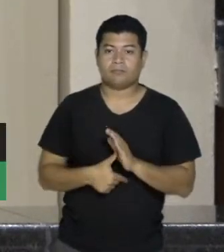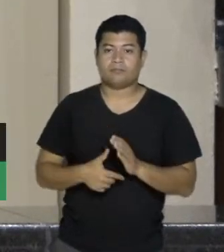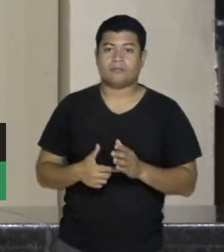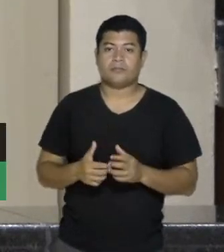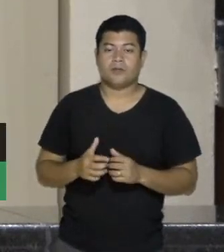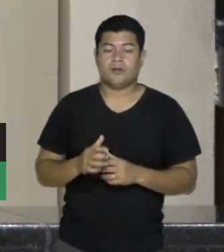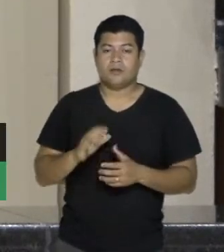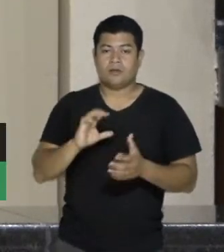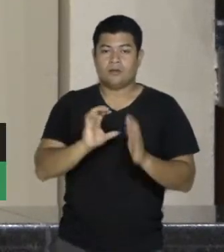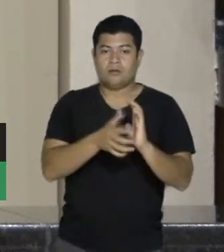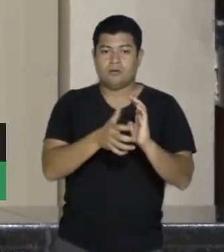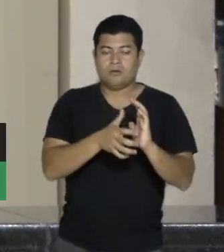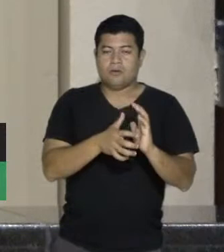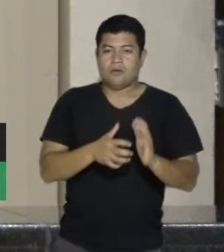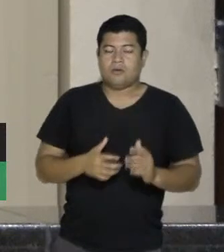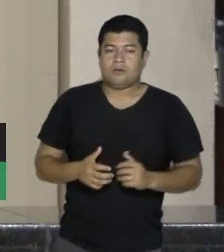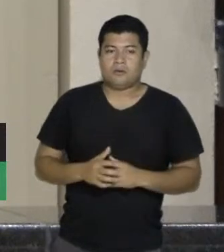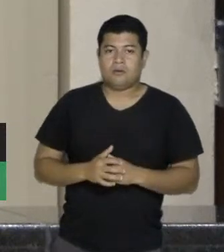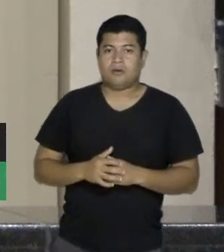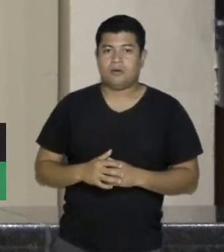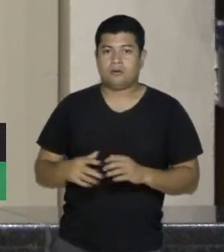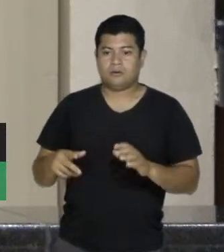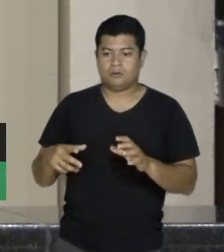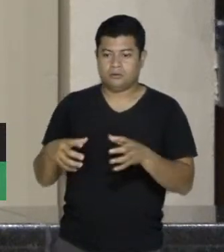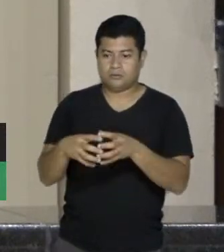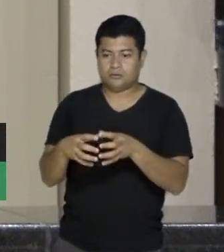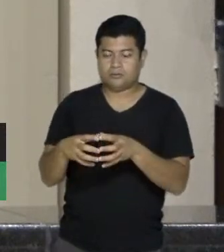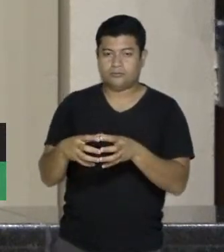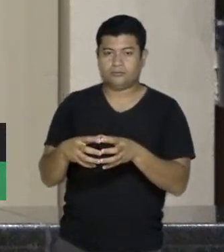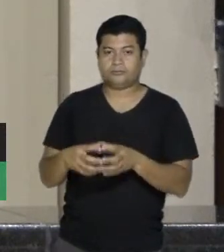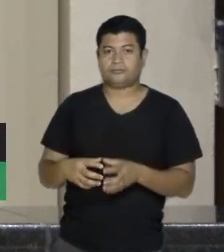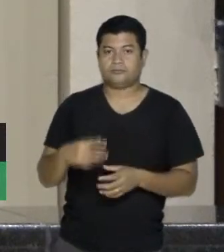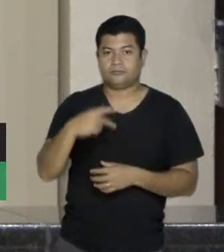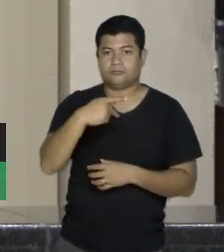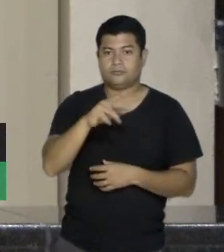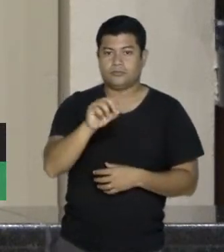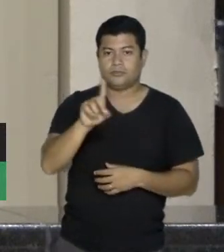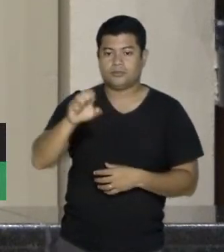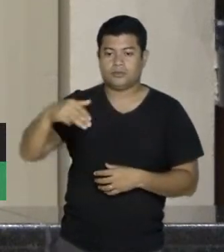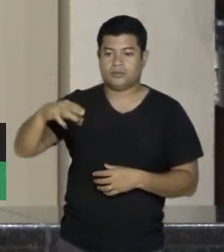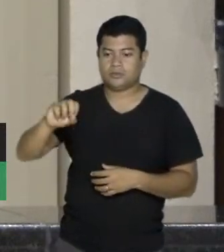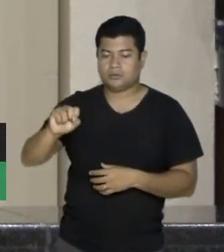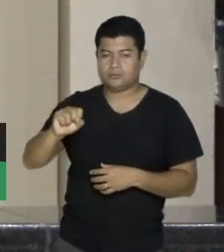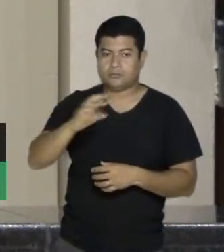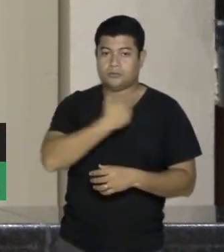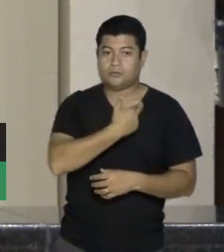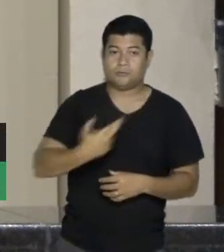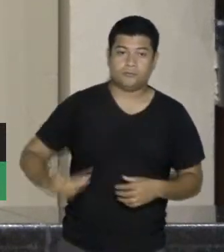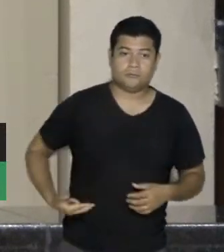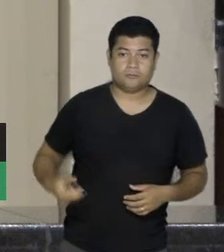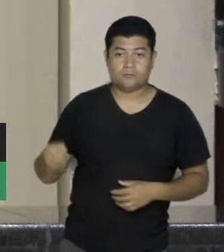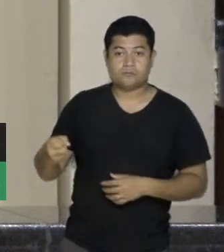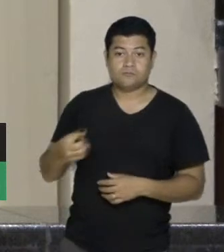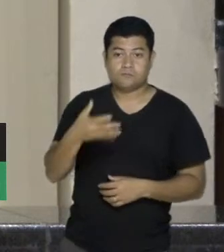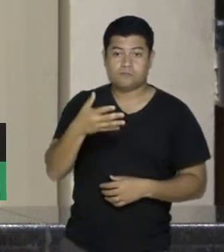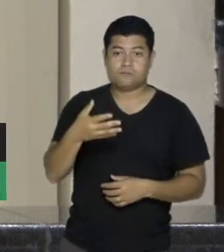pertence ao bloco podemos republicanos novo com a palavra